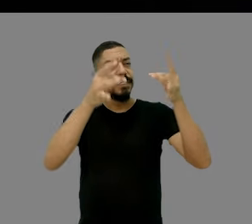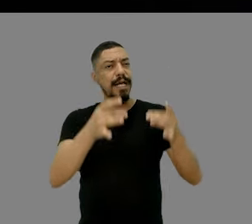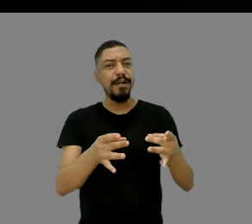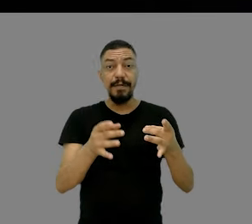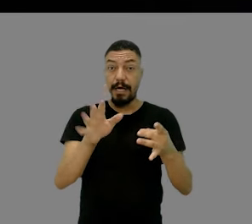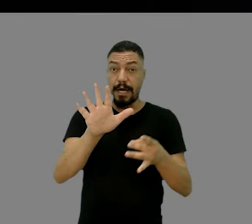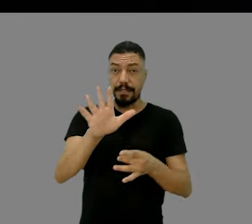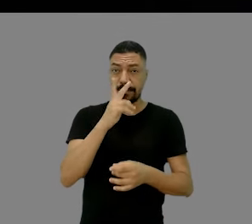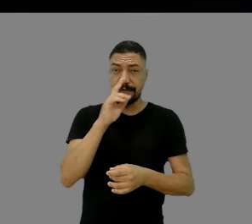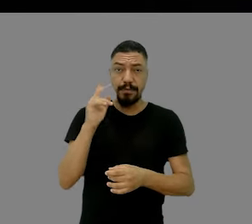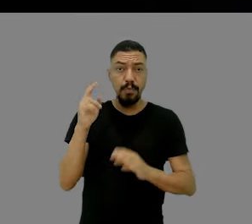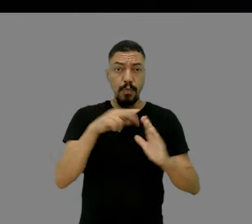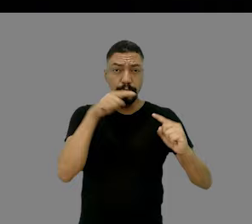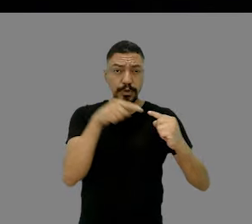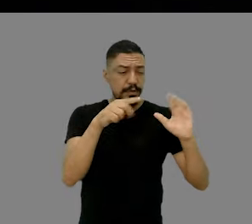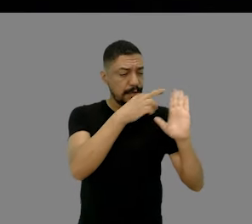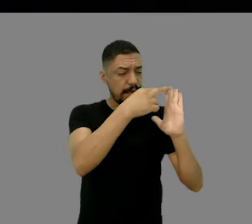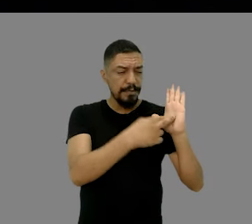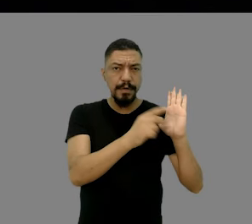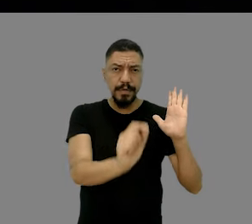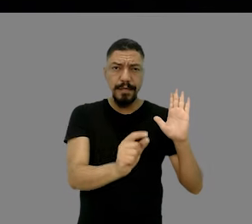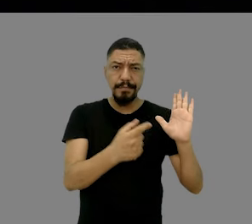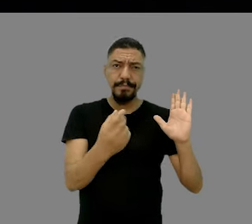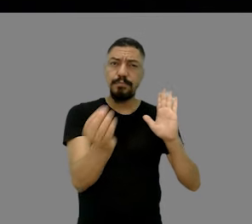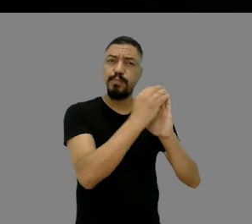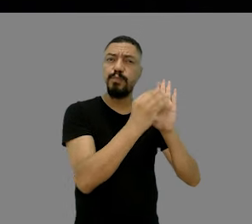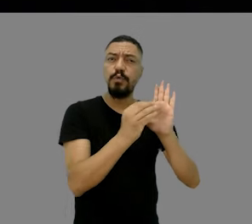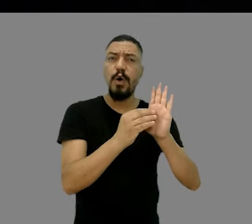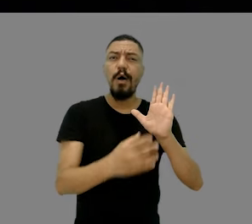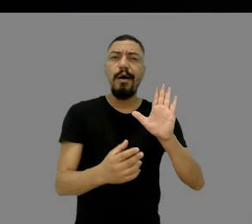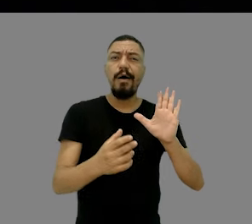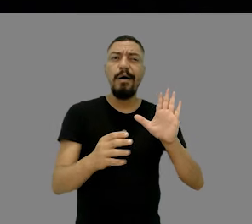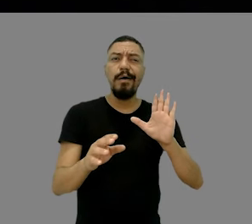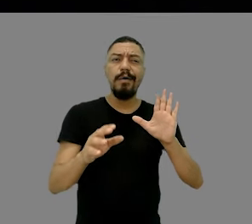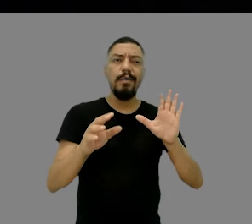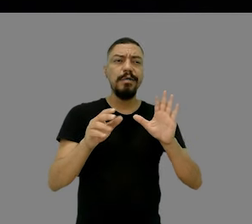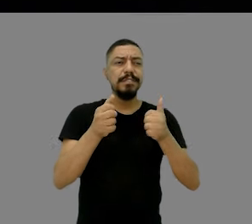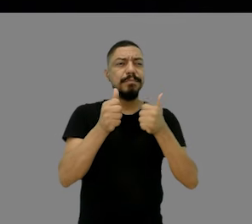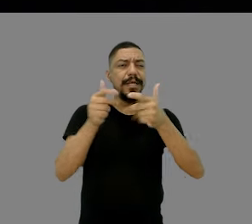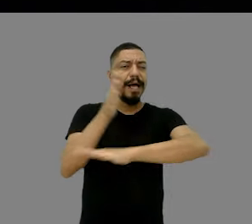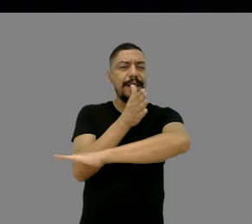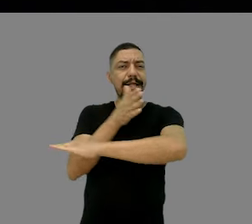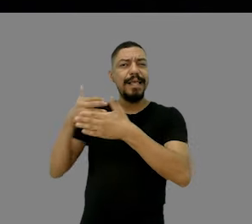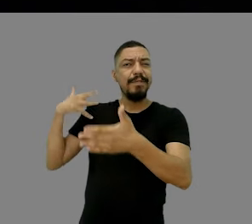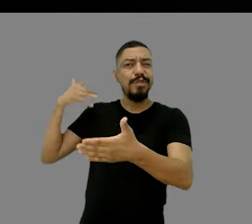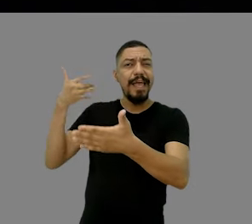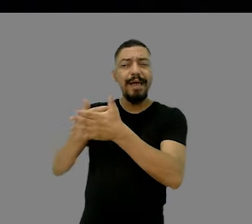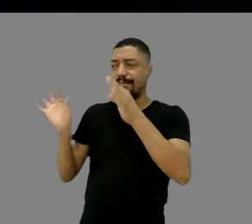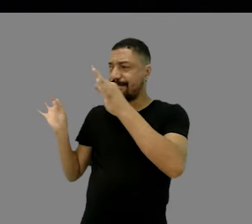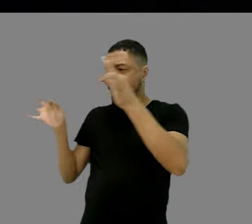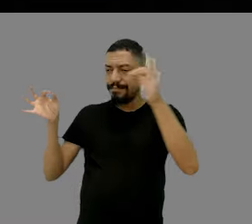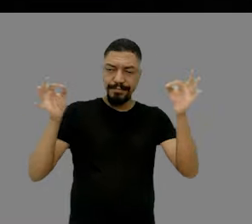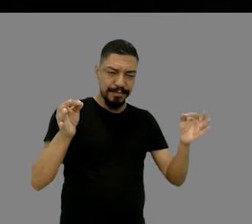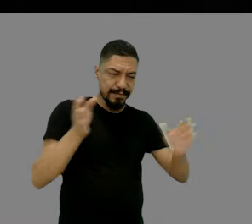de acontecimentos. Então, assim, não adianta cada reunião a gente põe a foto, né? Mas põe ali algumas fotos de que essas